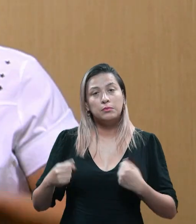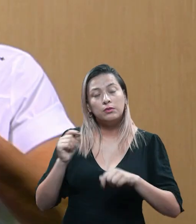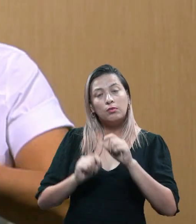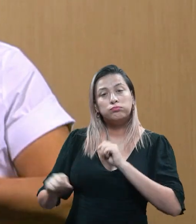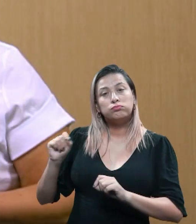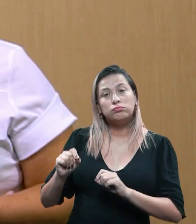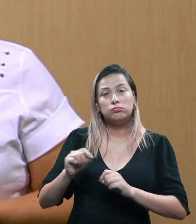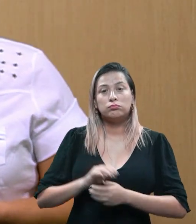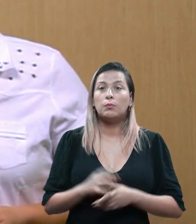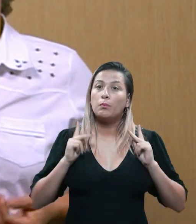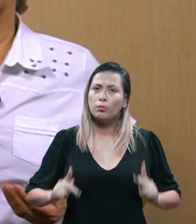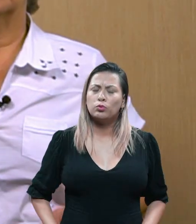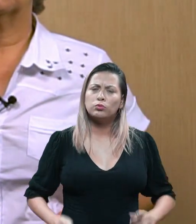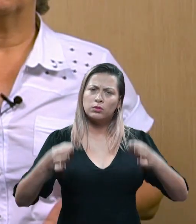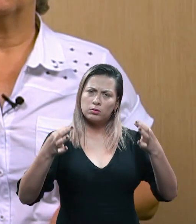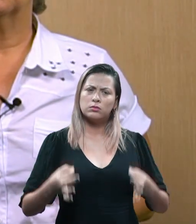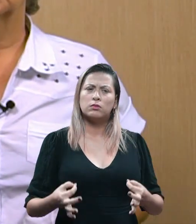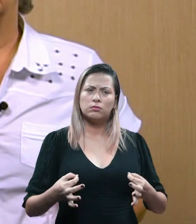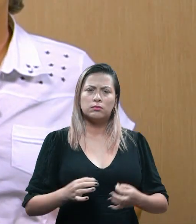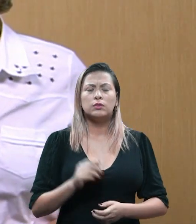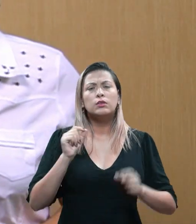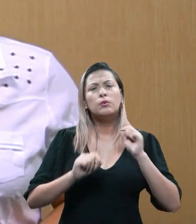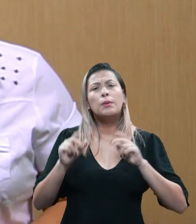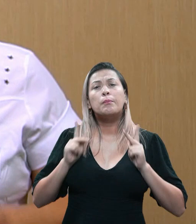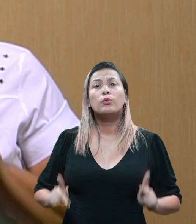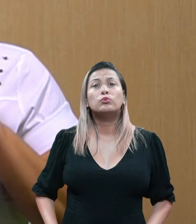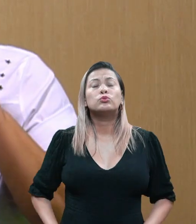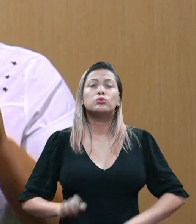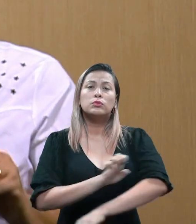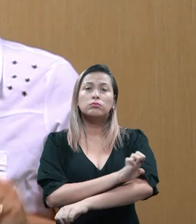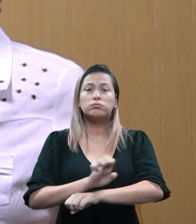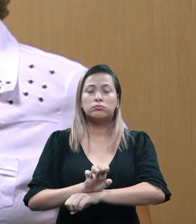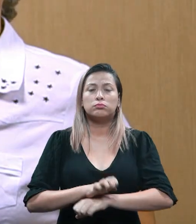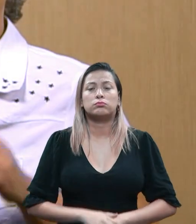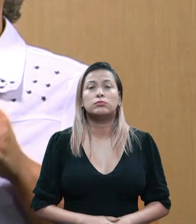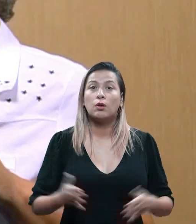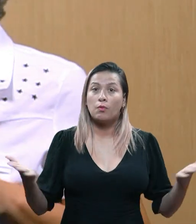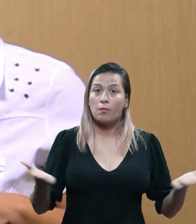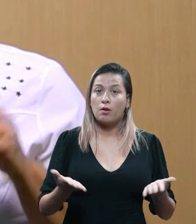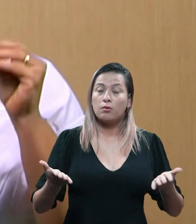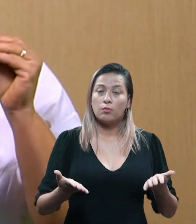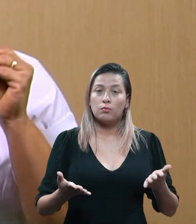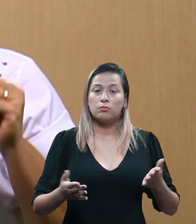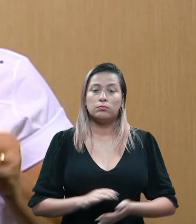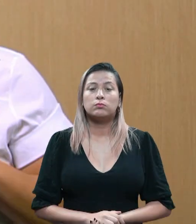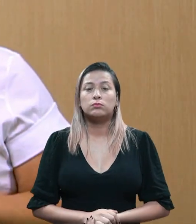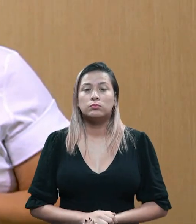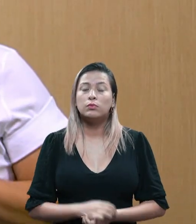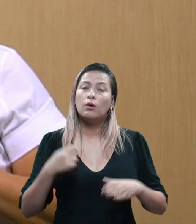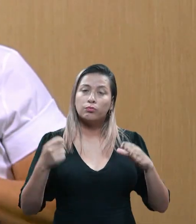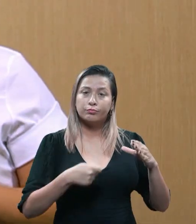concretas, corretas de agir, conhecidas como conduta ética. Eu reservei para vocês um vídeo, é o vídeo número